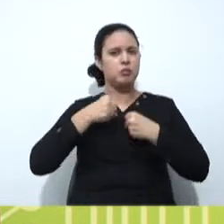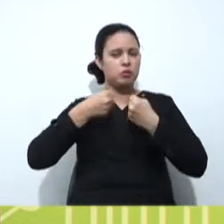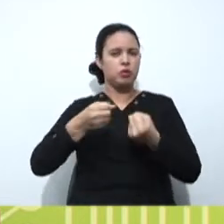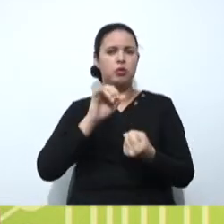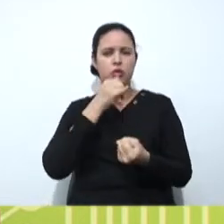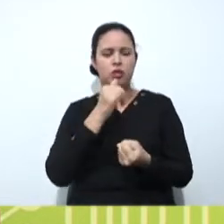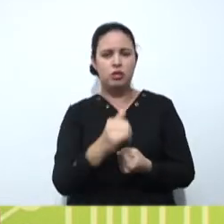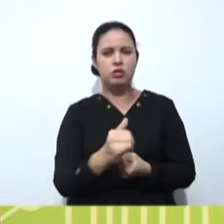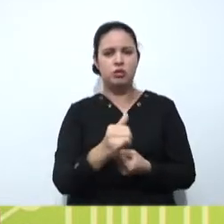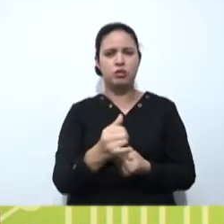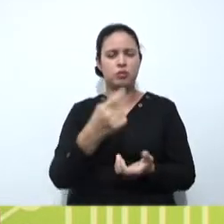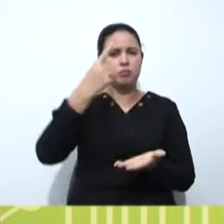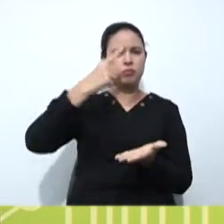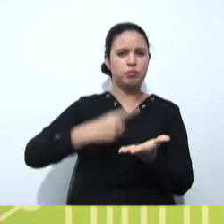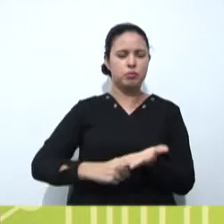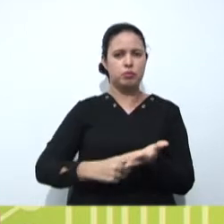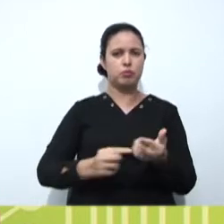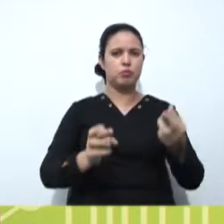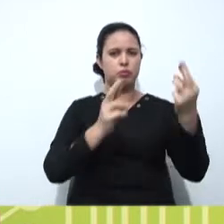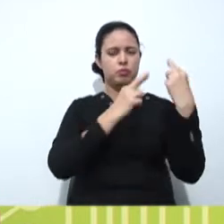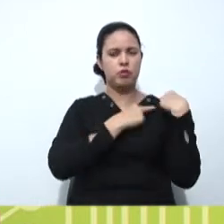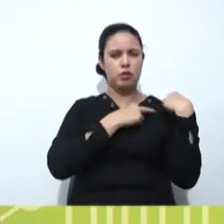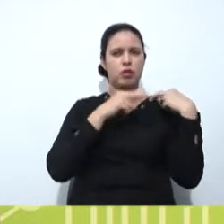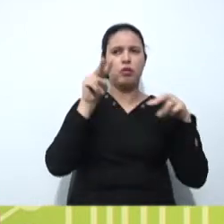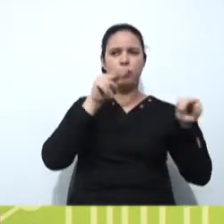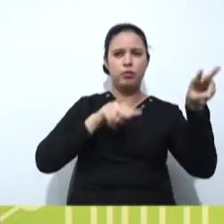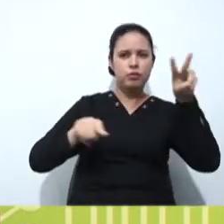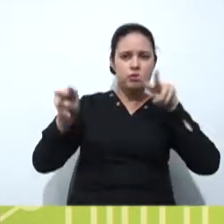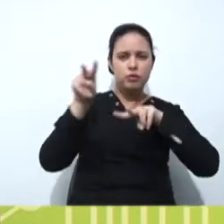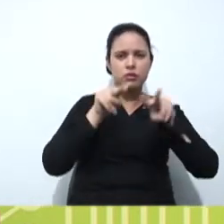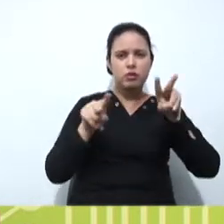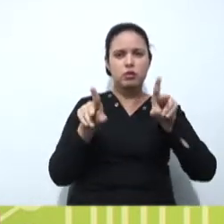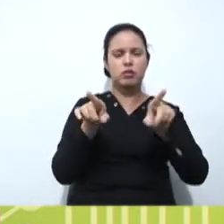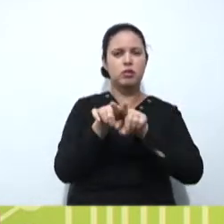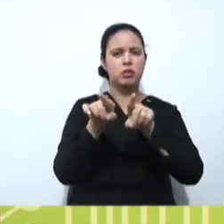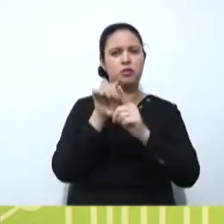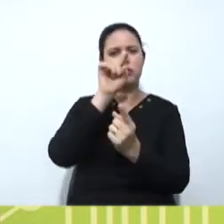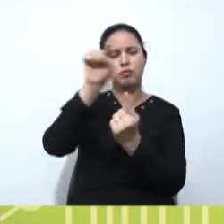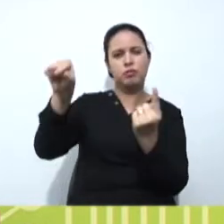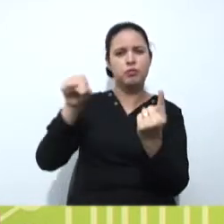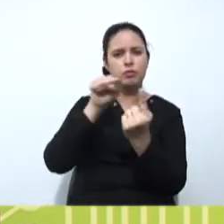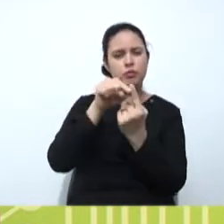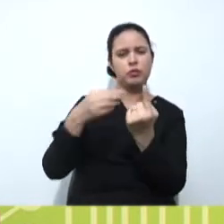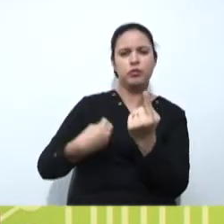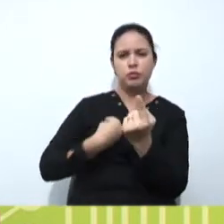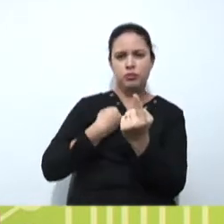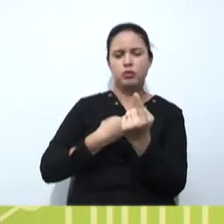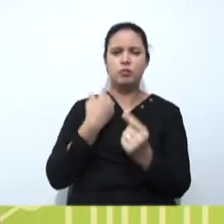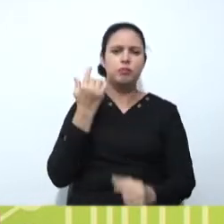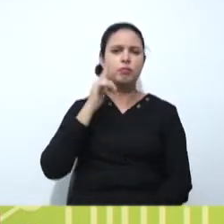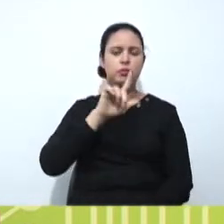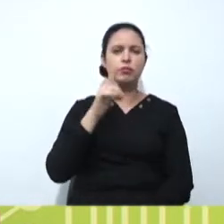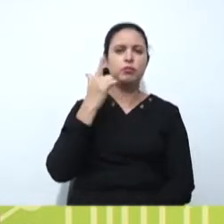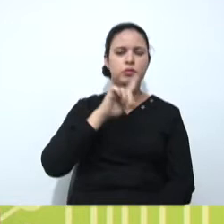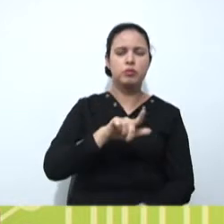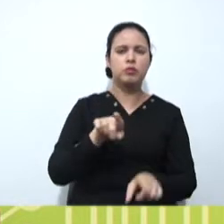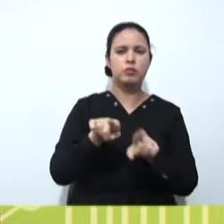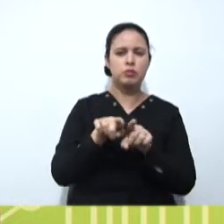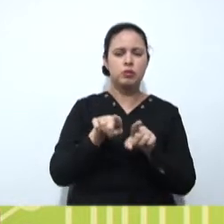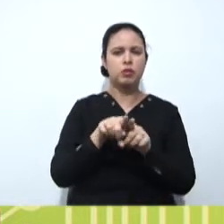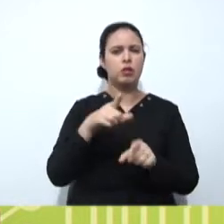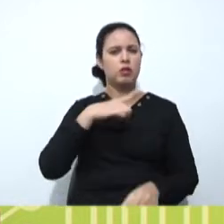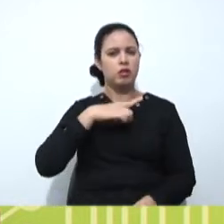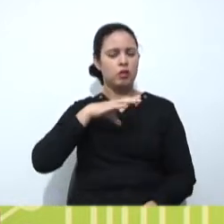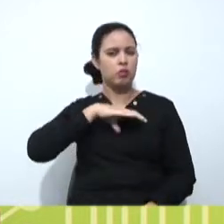têm comprometimento, pessoas que têm visão, pessoas que têm um objetivo de vida a serem alcançadas, pessoas que têm